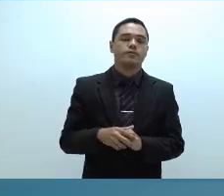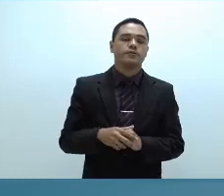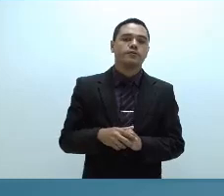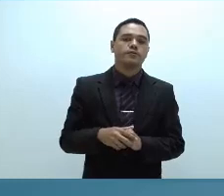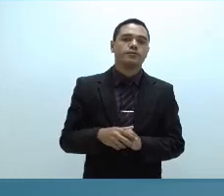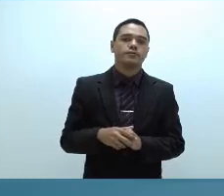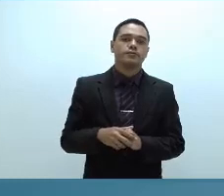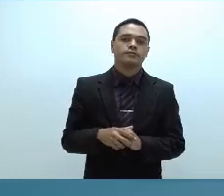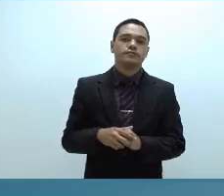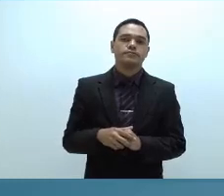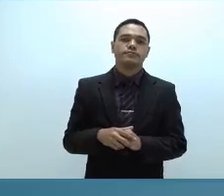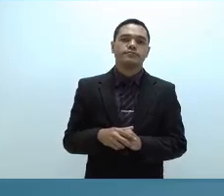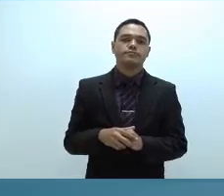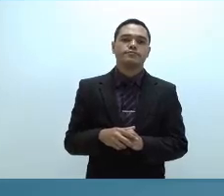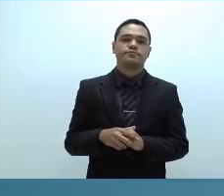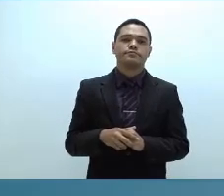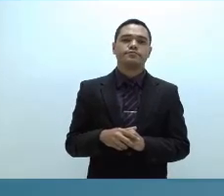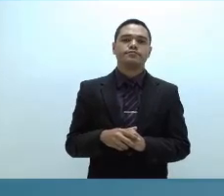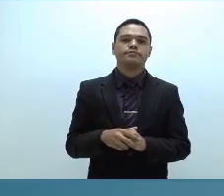ele é um fenômeno de escola